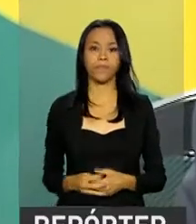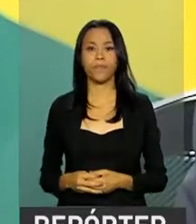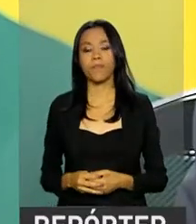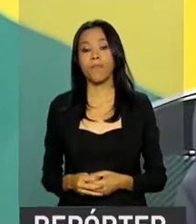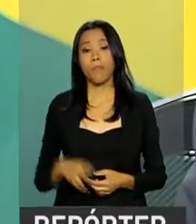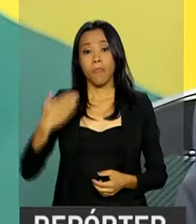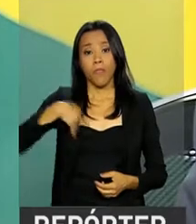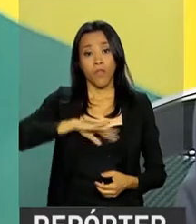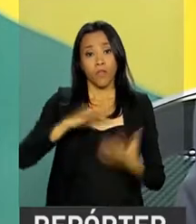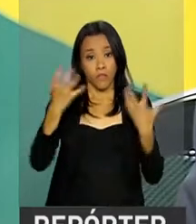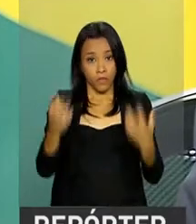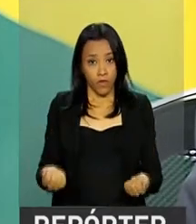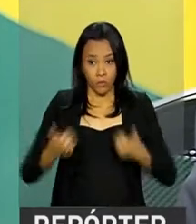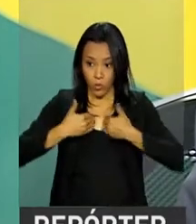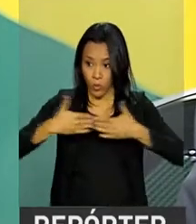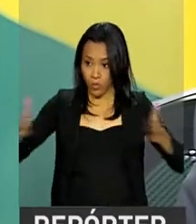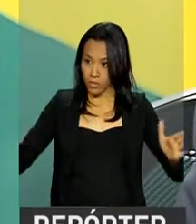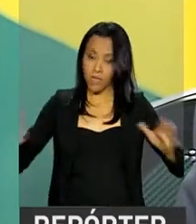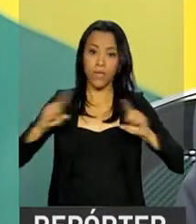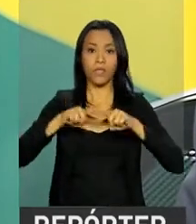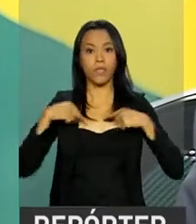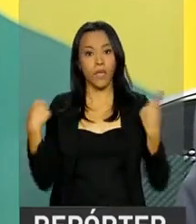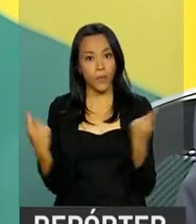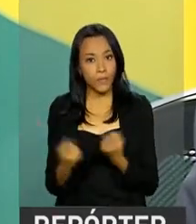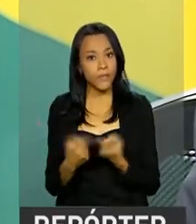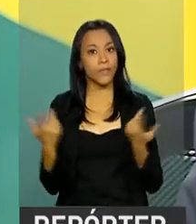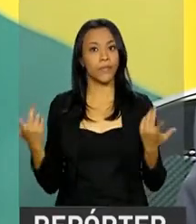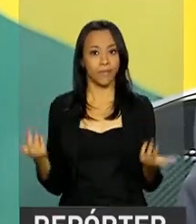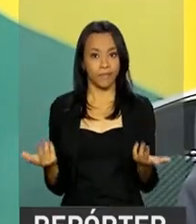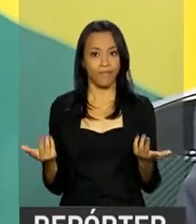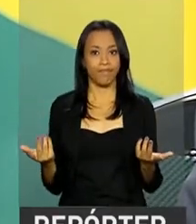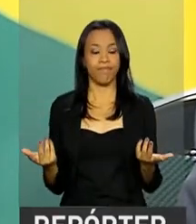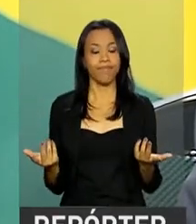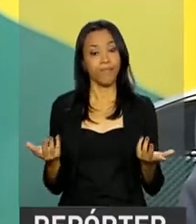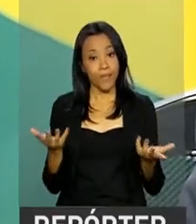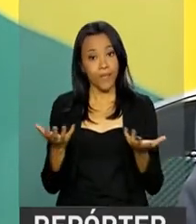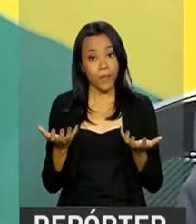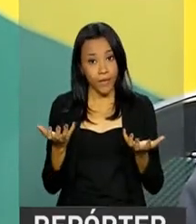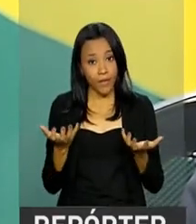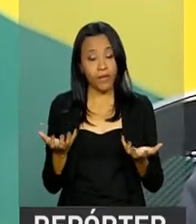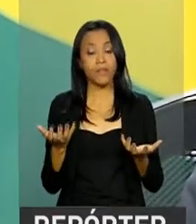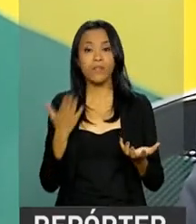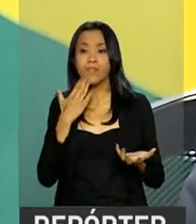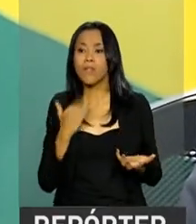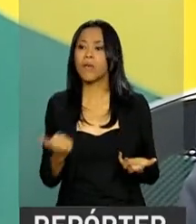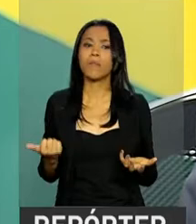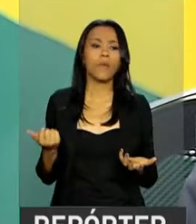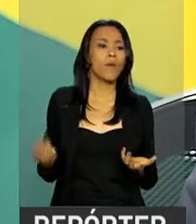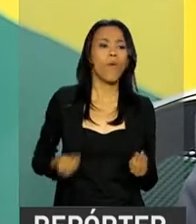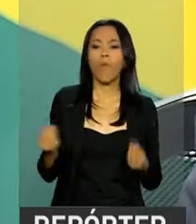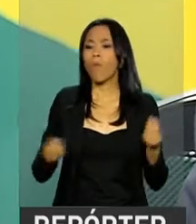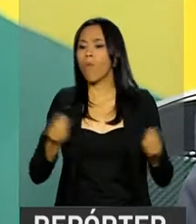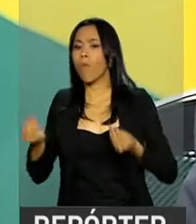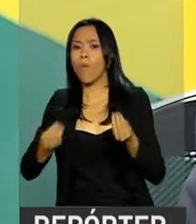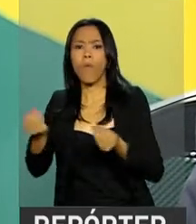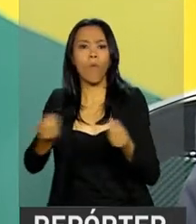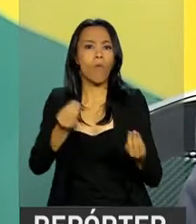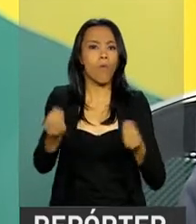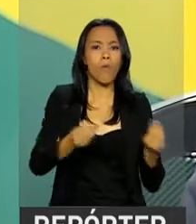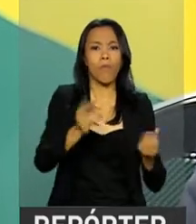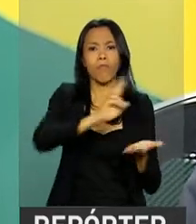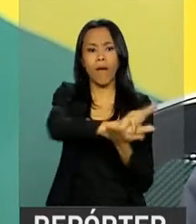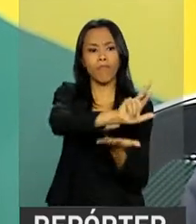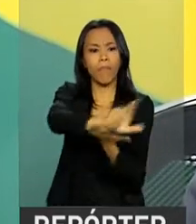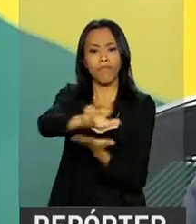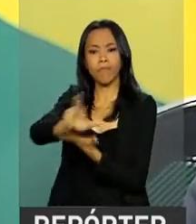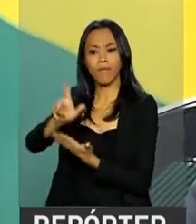Nós vamos começar esta reunião, uma reunião de trabalho, e eu queria, na verdade, verificar como está o andamento dos vários